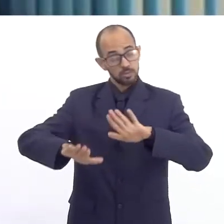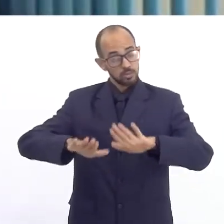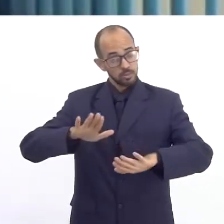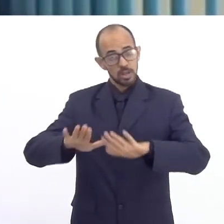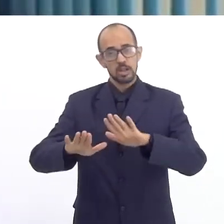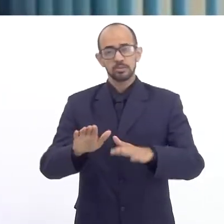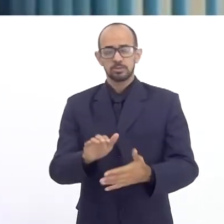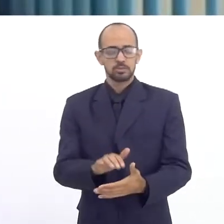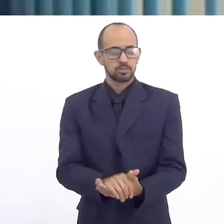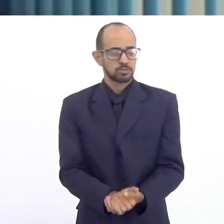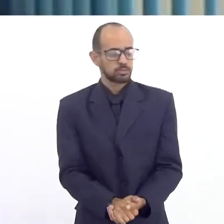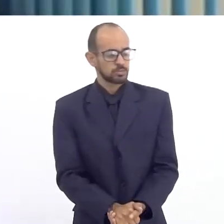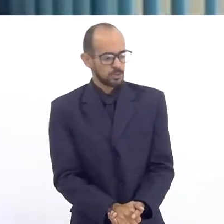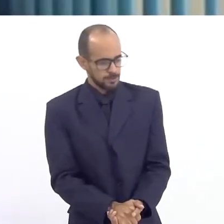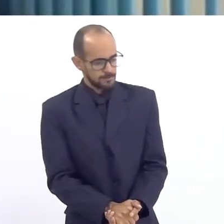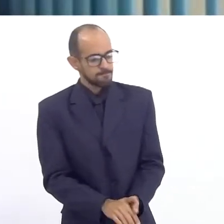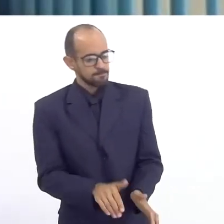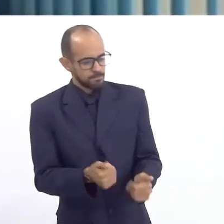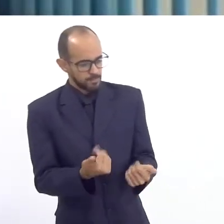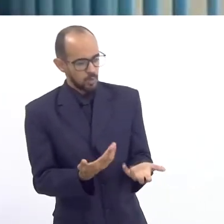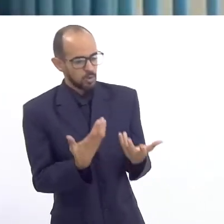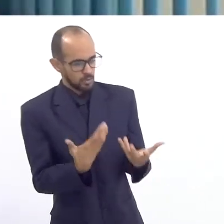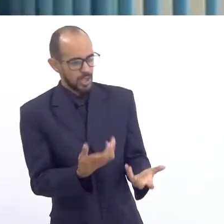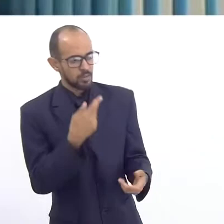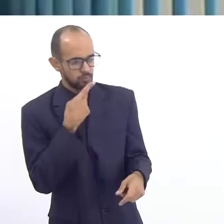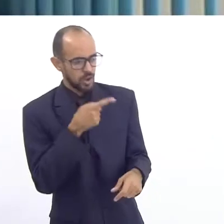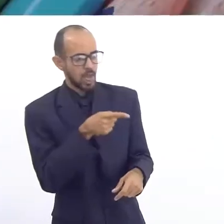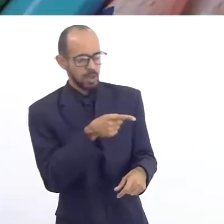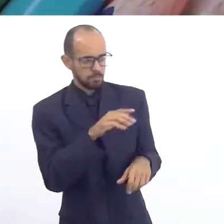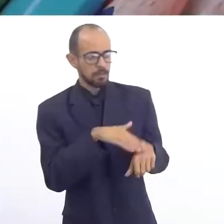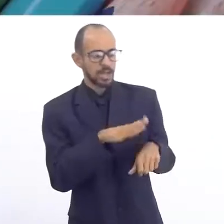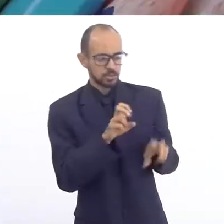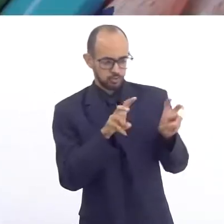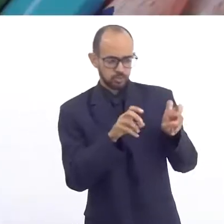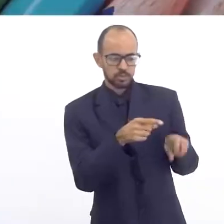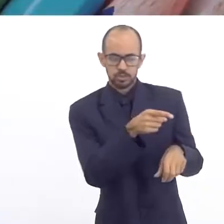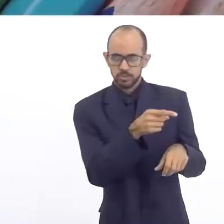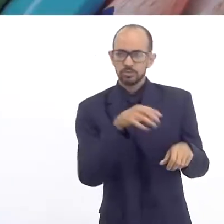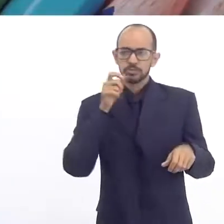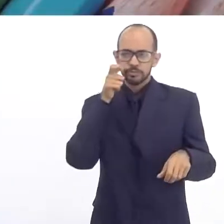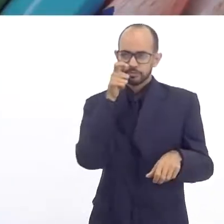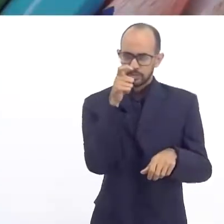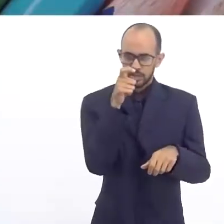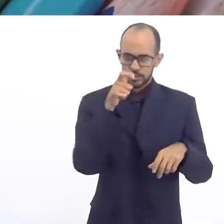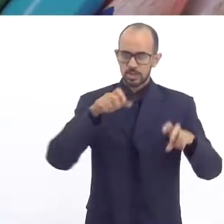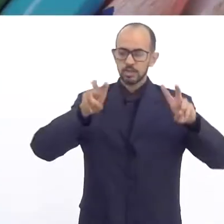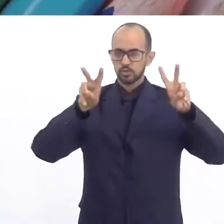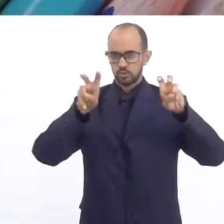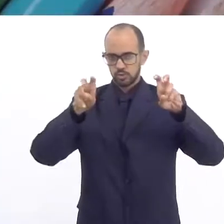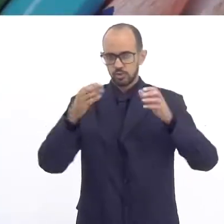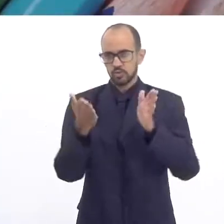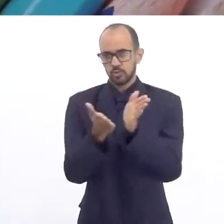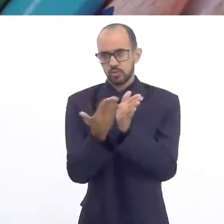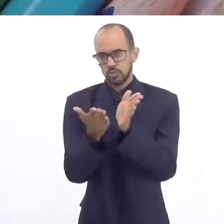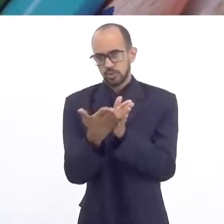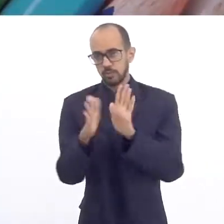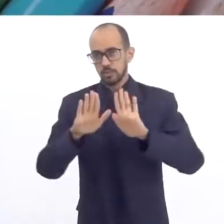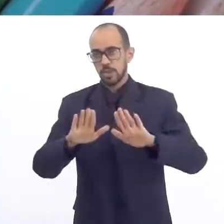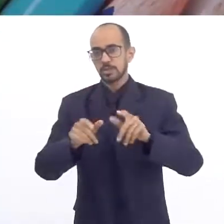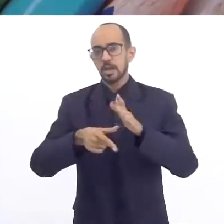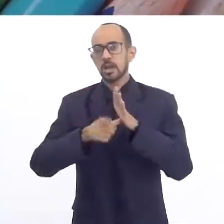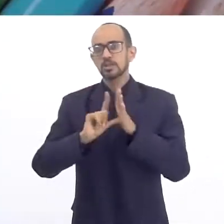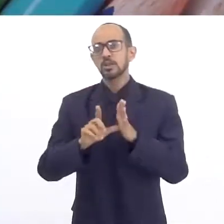bem trabalhadas. É isso que eu quero aprofundar isso com você, que eu achei muito interessante o título do seu livro, eu quero saber